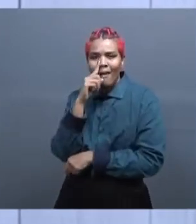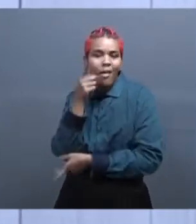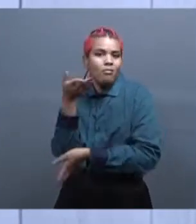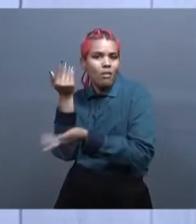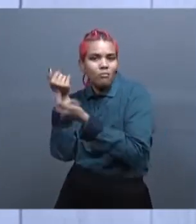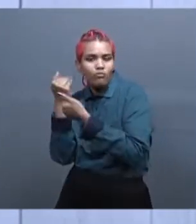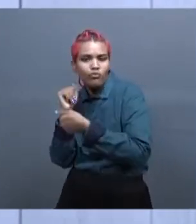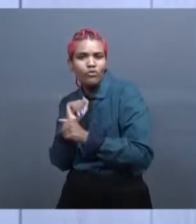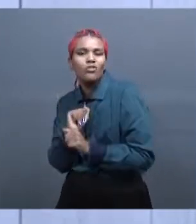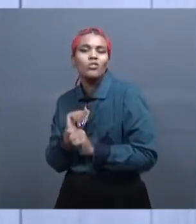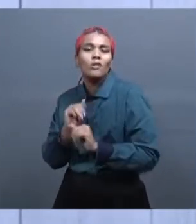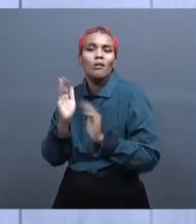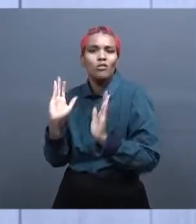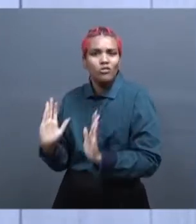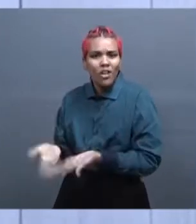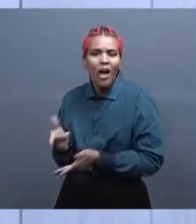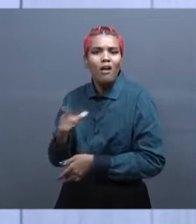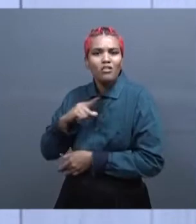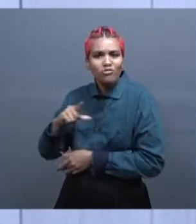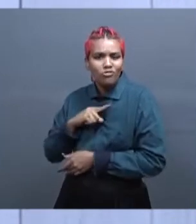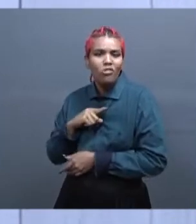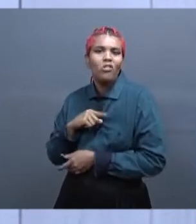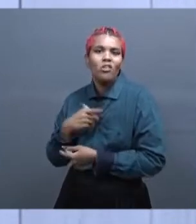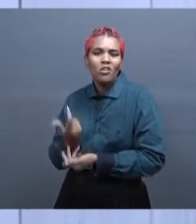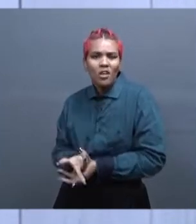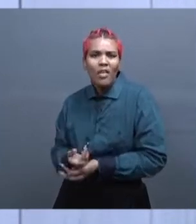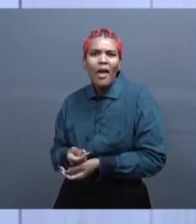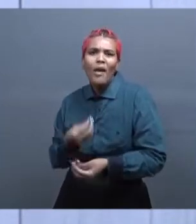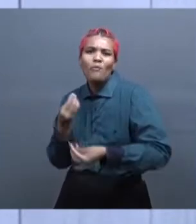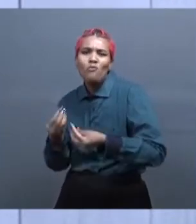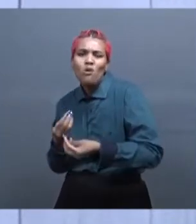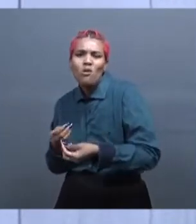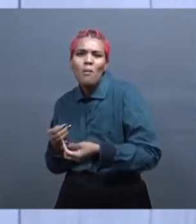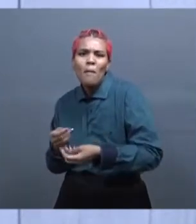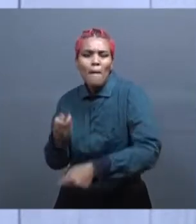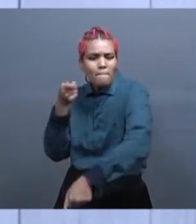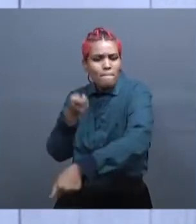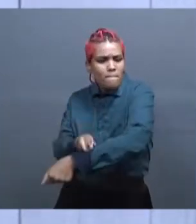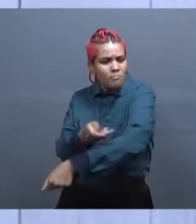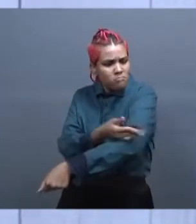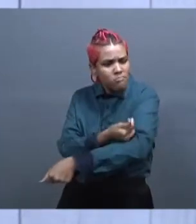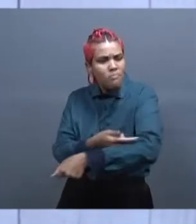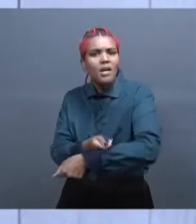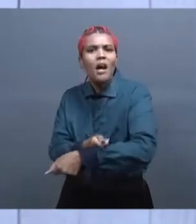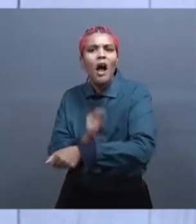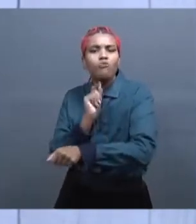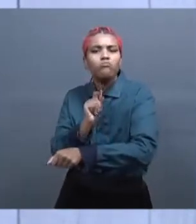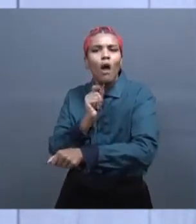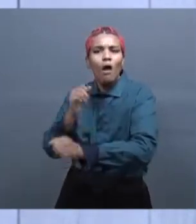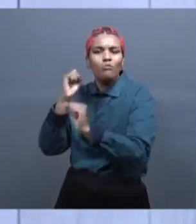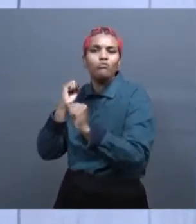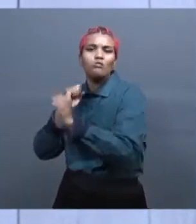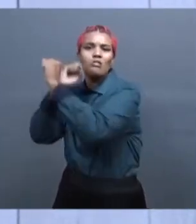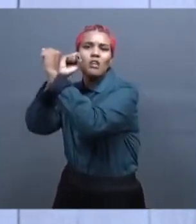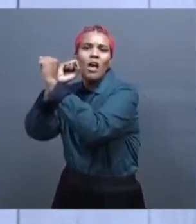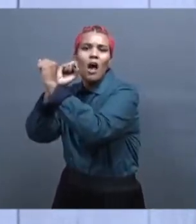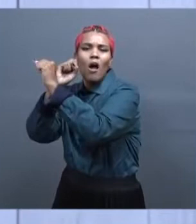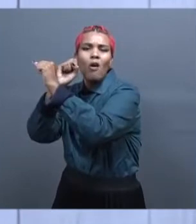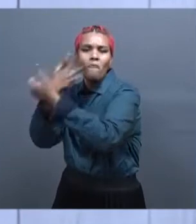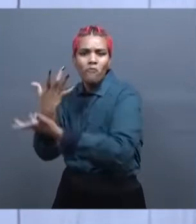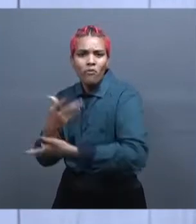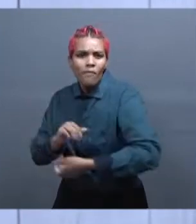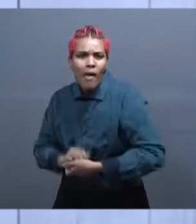é como uma forma de marcar os escravos de marcar os espiões